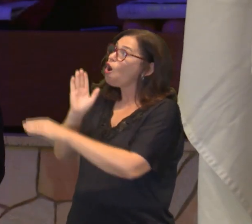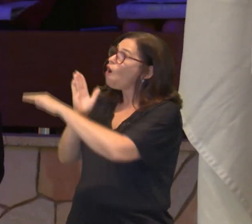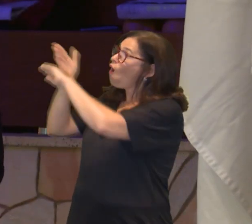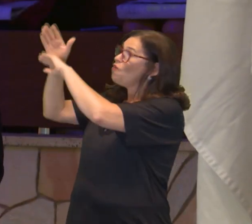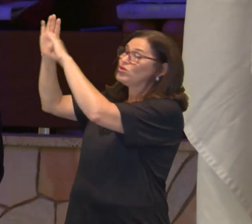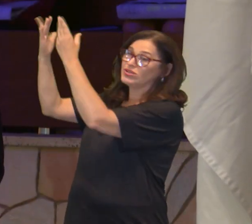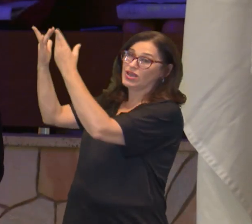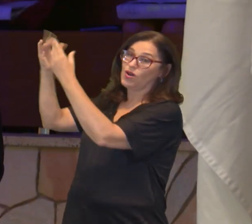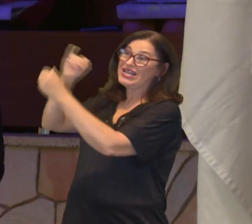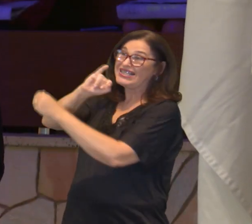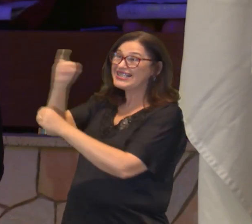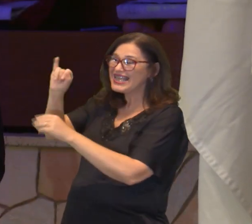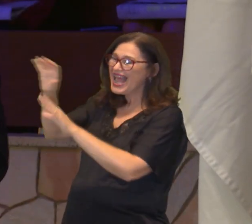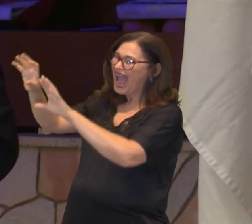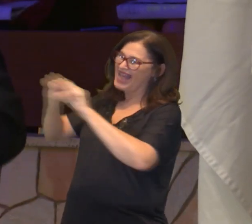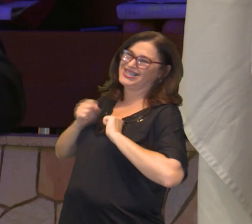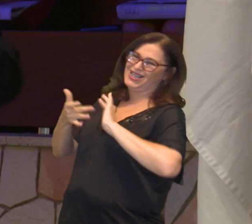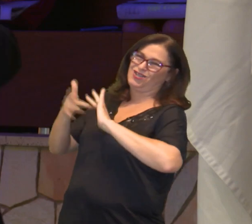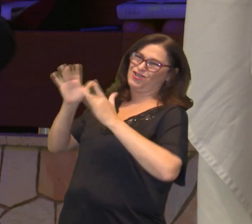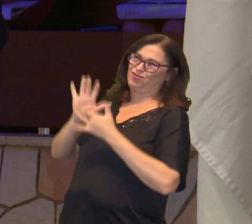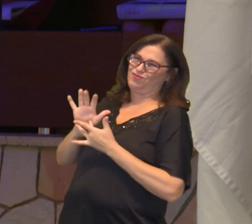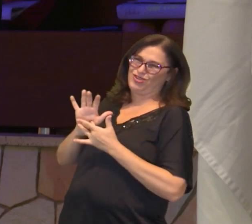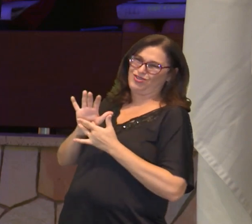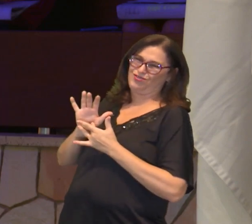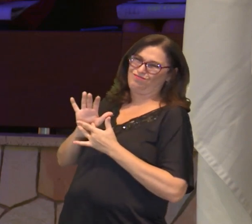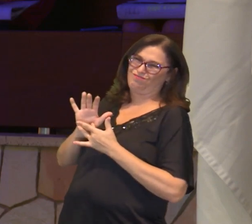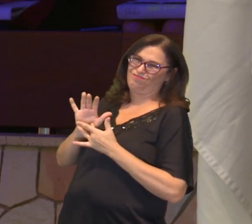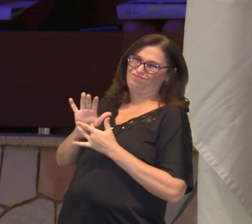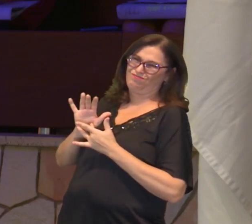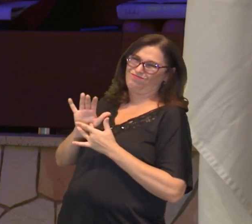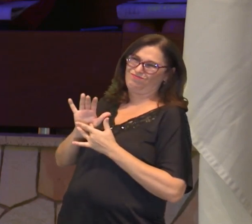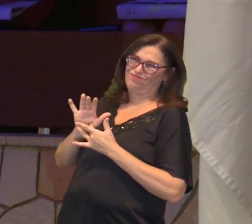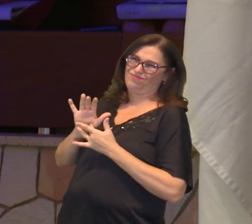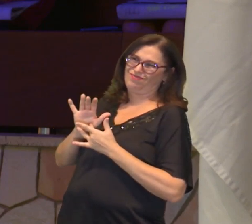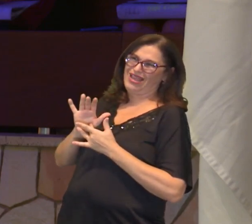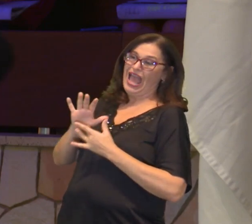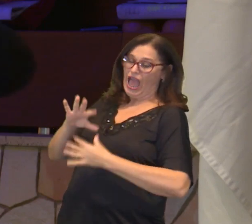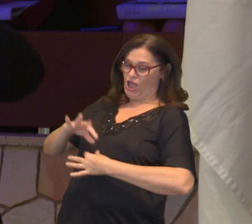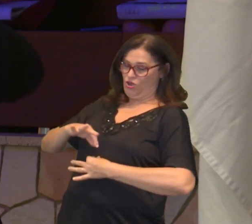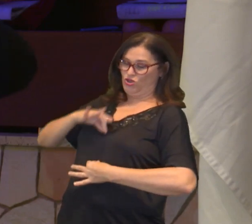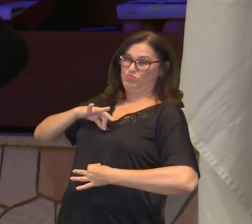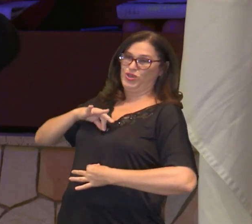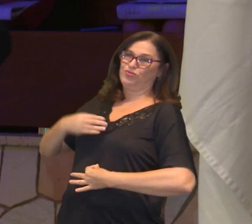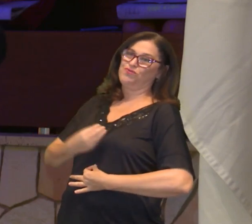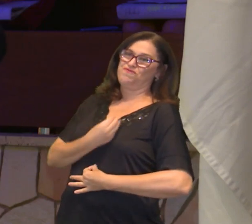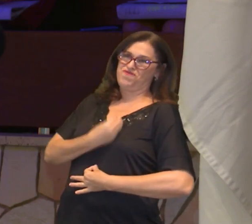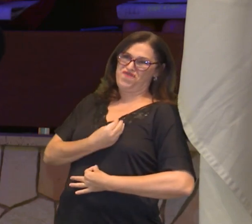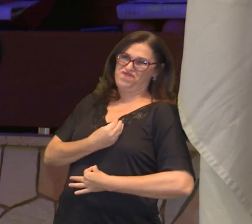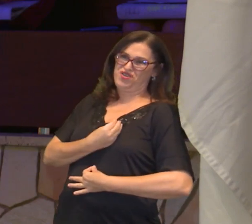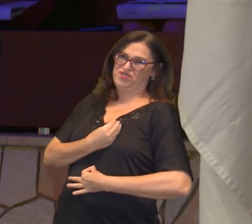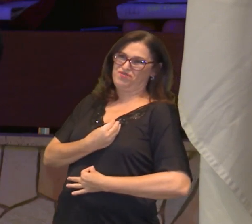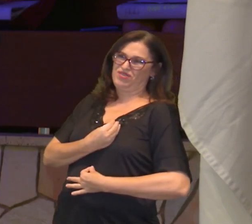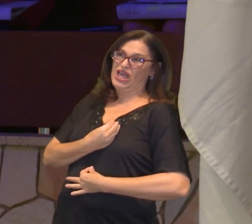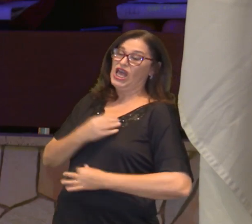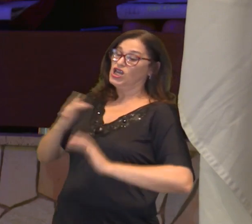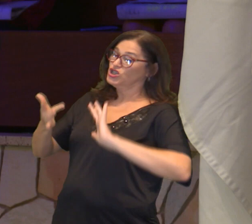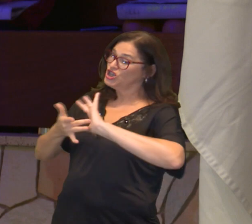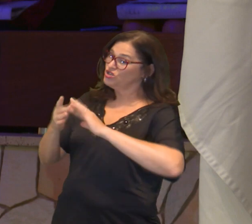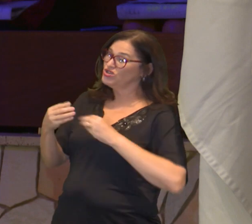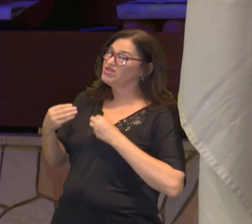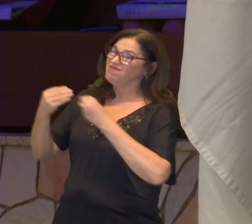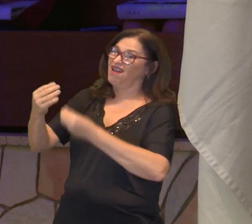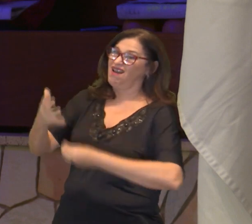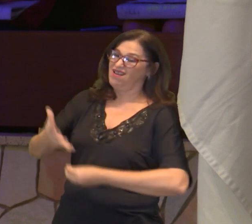fúnebres. Porque diante da morte, quando os nossos horizontes ficam limitados, as pessoas prestam